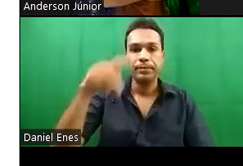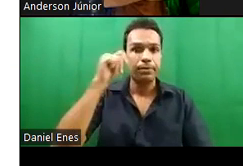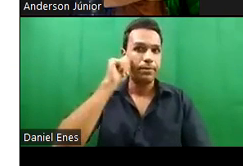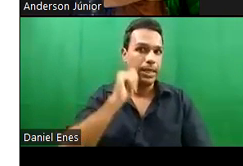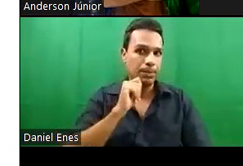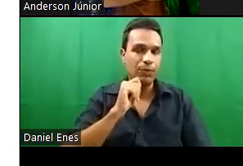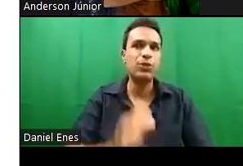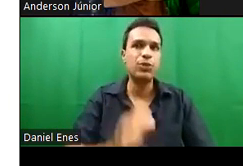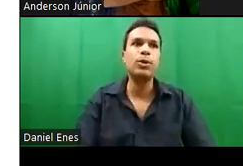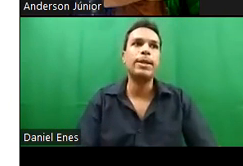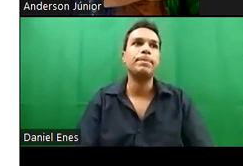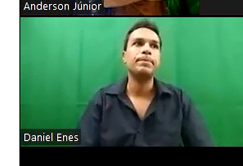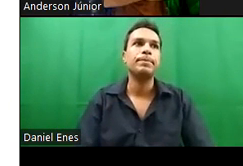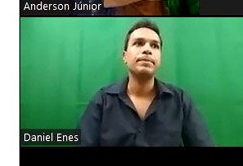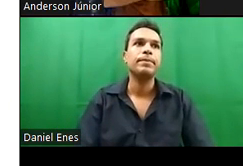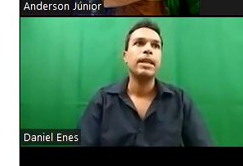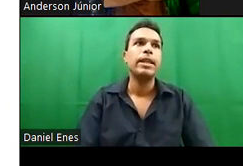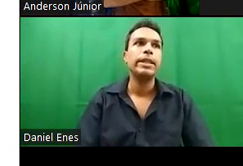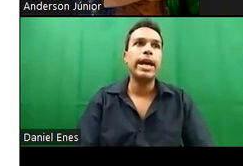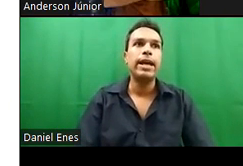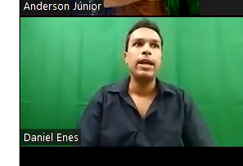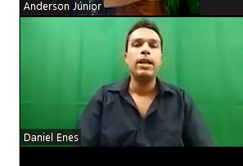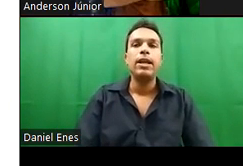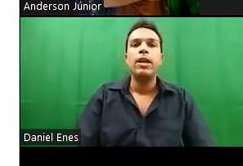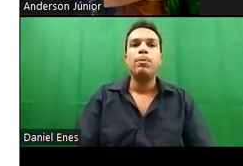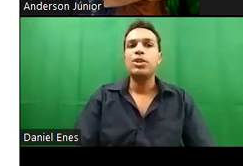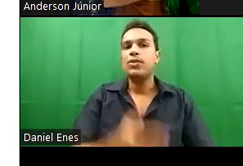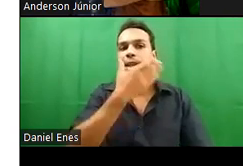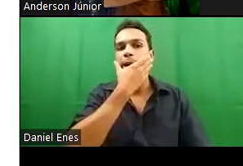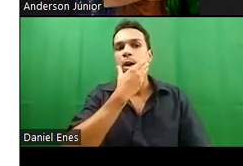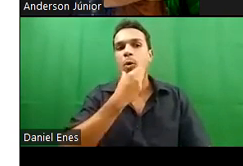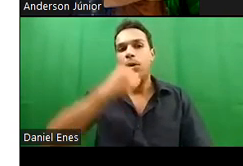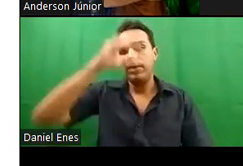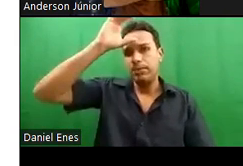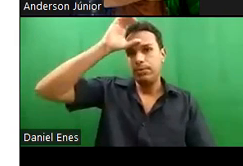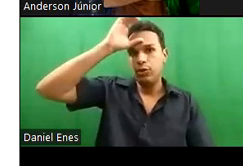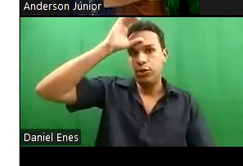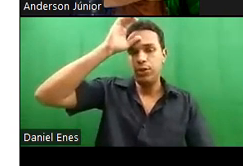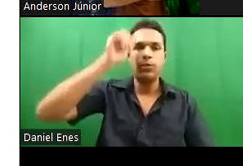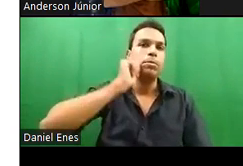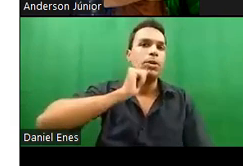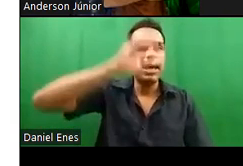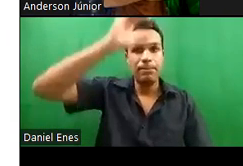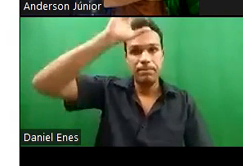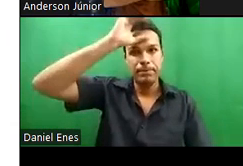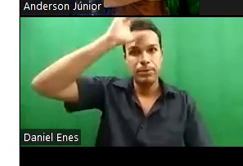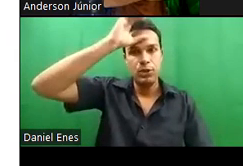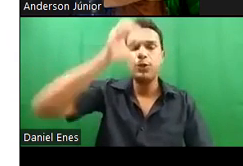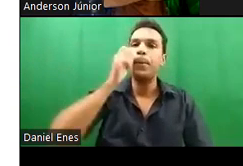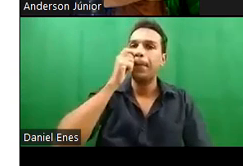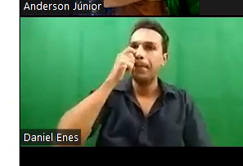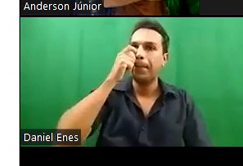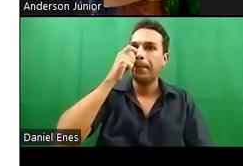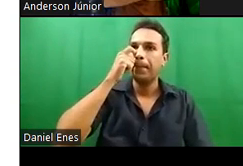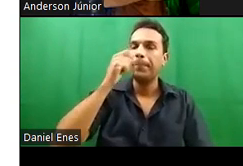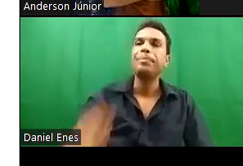Professor e professora. Né? Eu posso falar, homem, tio, mulher, tio.